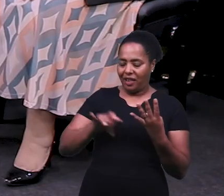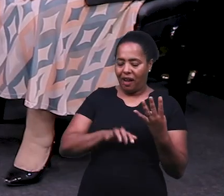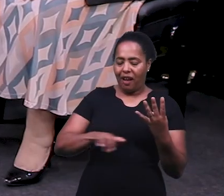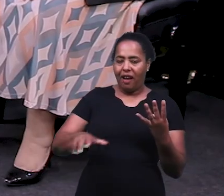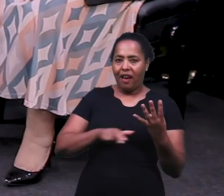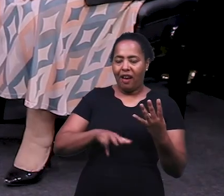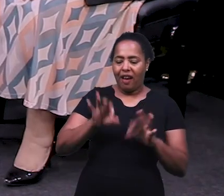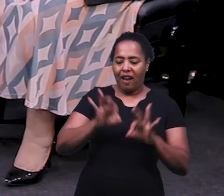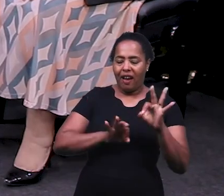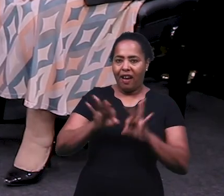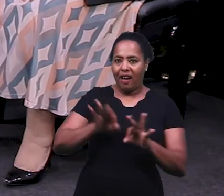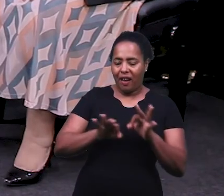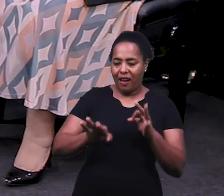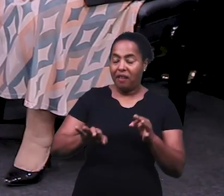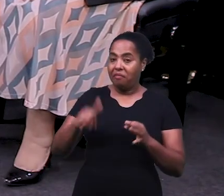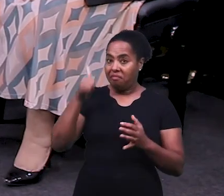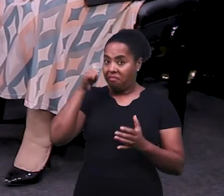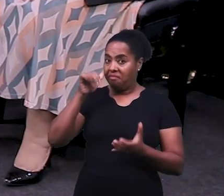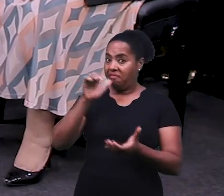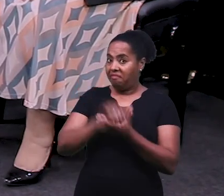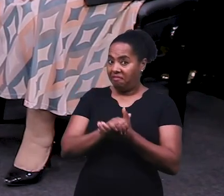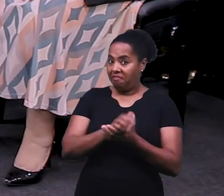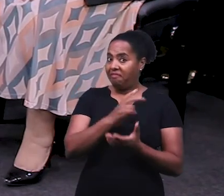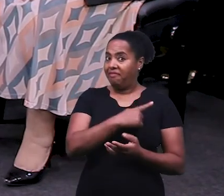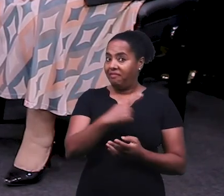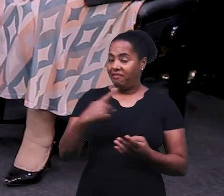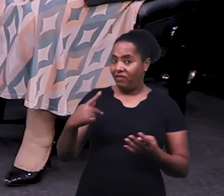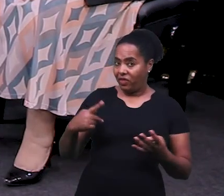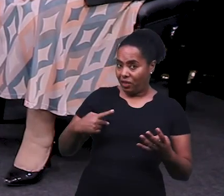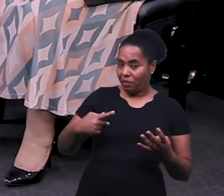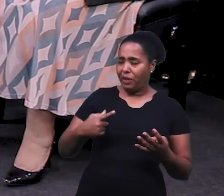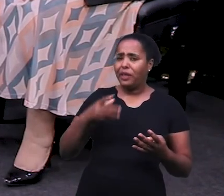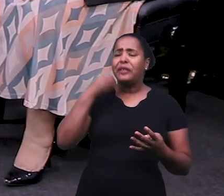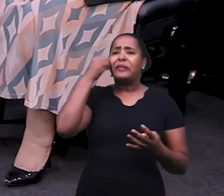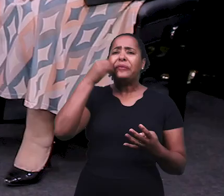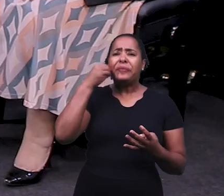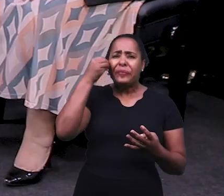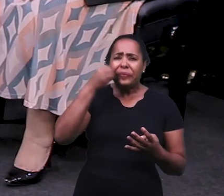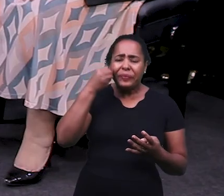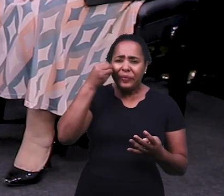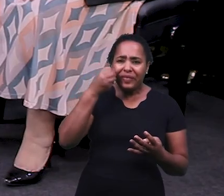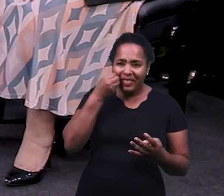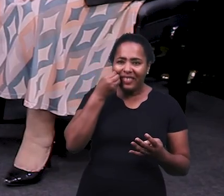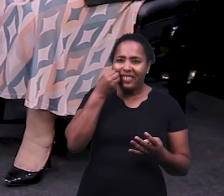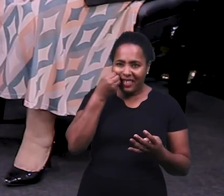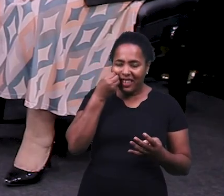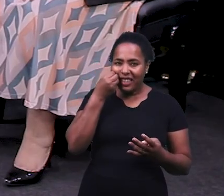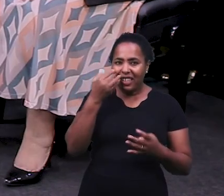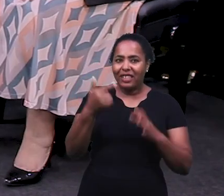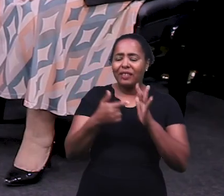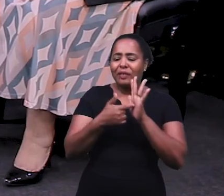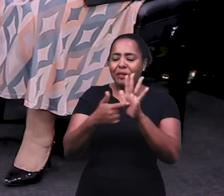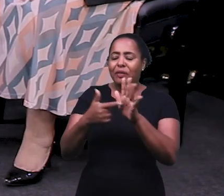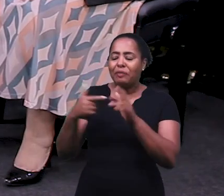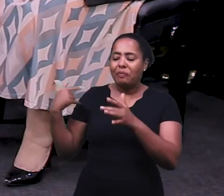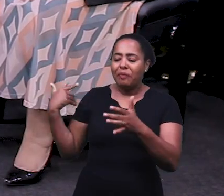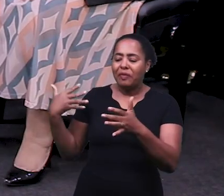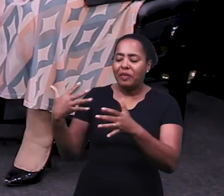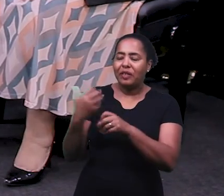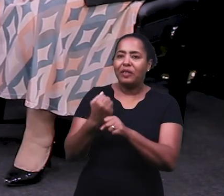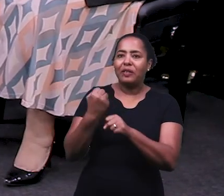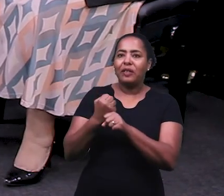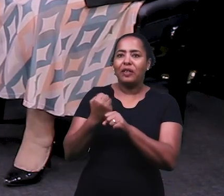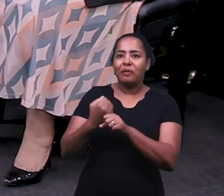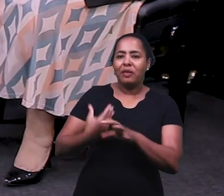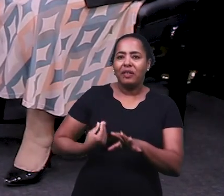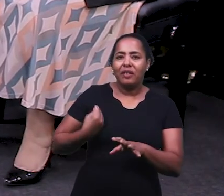Jane, como eu falei, ela é pianista, arranjadora, é esposa de pastor, né? E tem uma experiência, ela vai contar a experiência